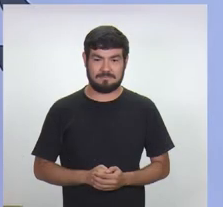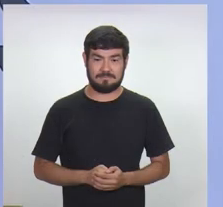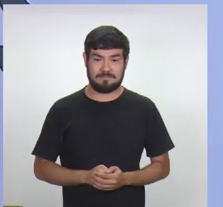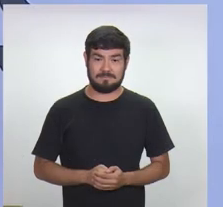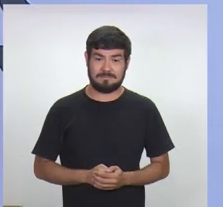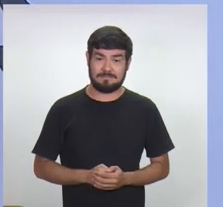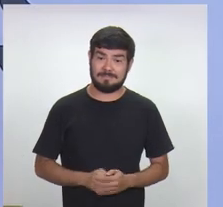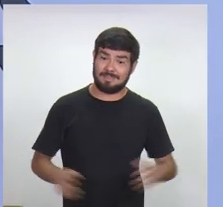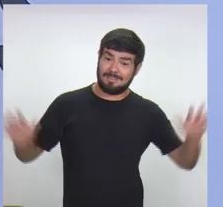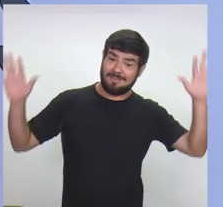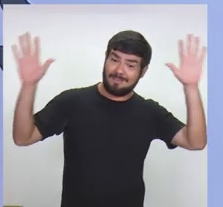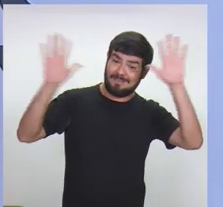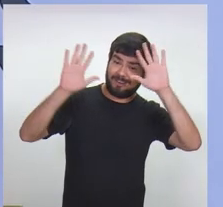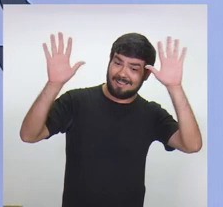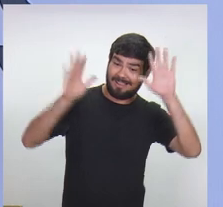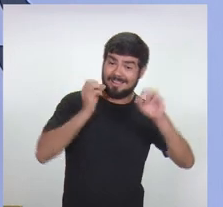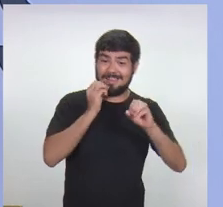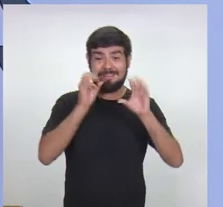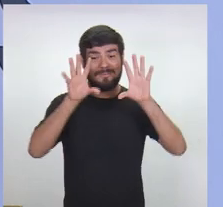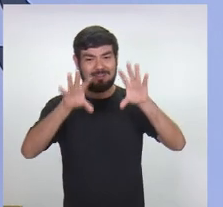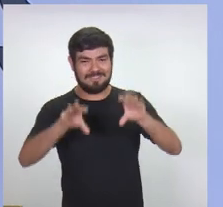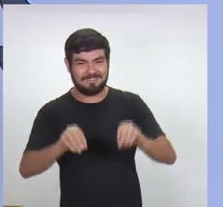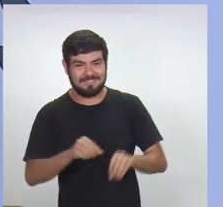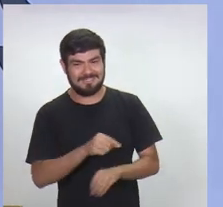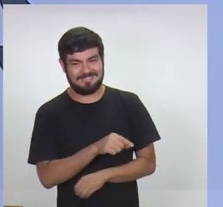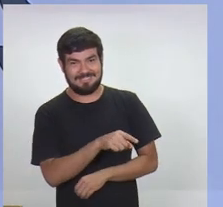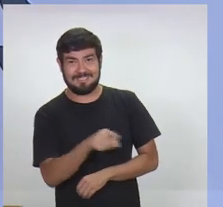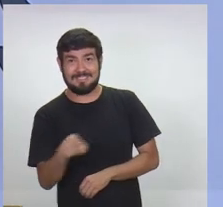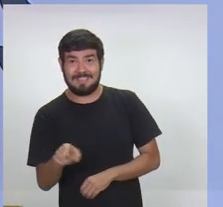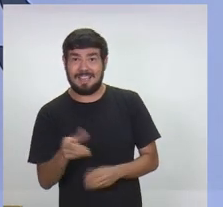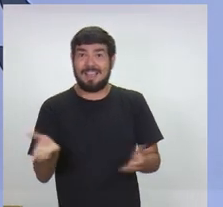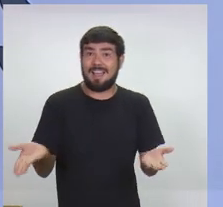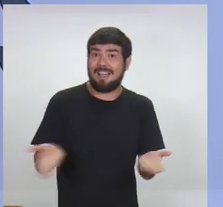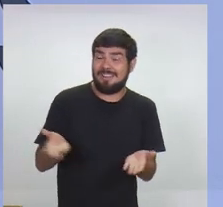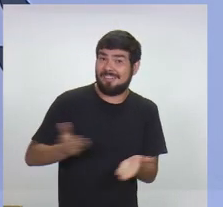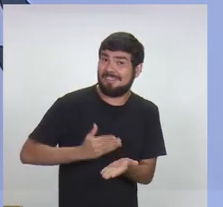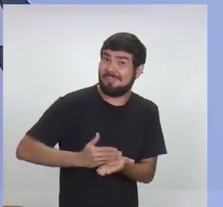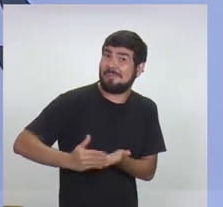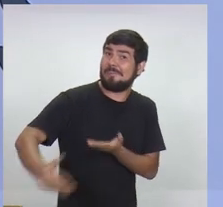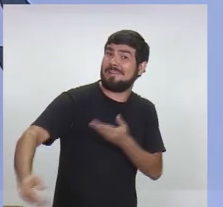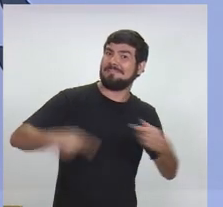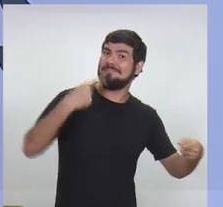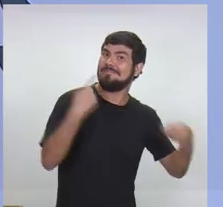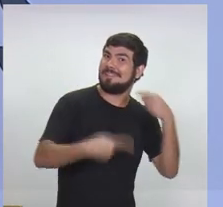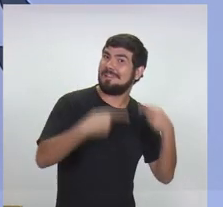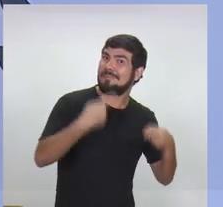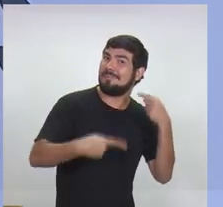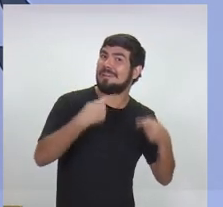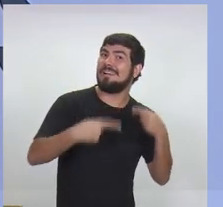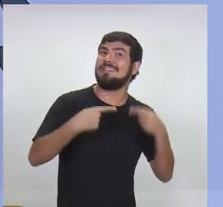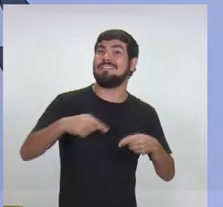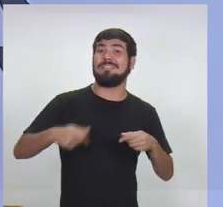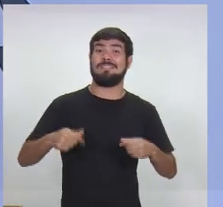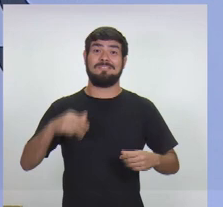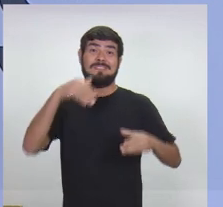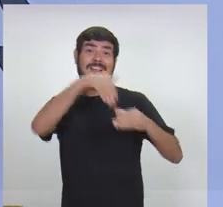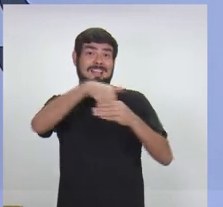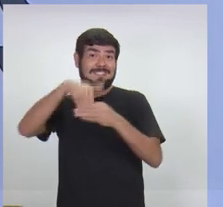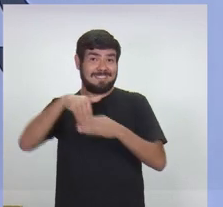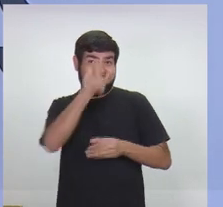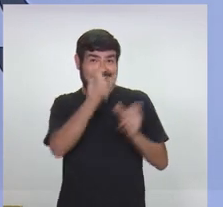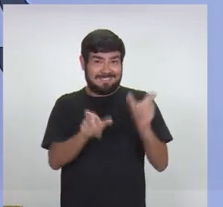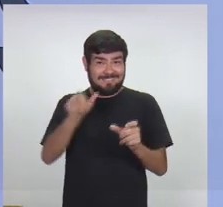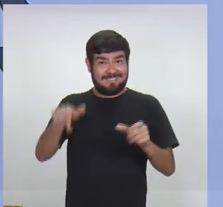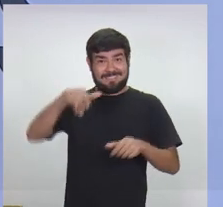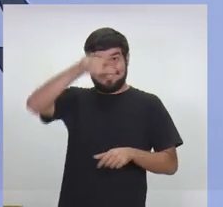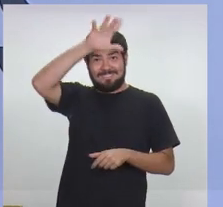olá muito boa noite pra você a partir de agora começa mais um debate entre os candidatos ao governo do amazonas aqui na tv